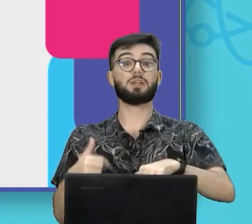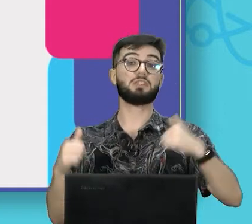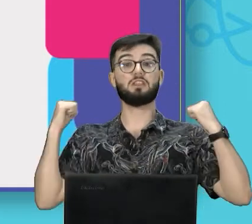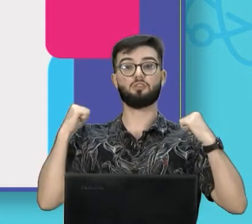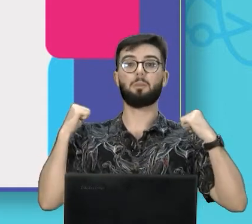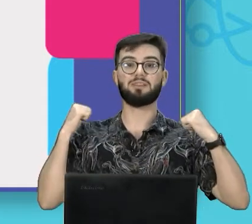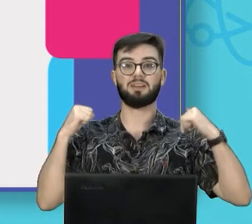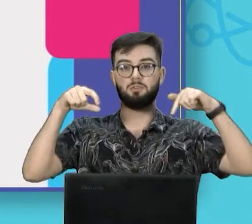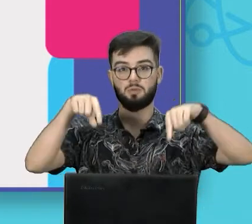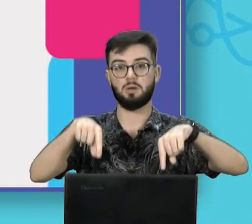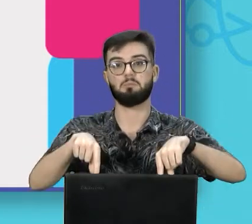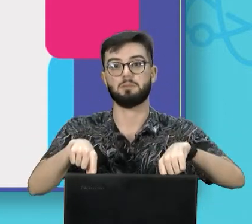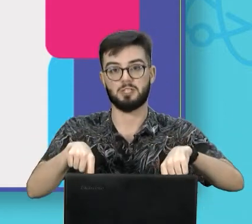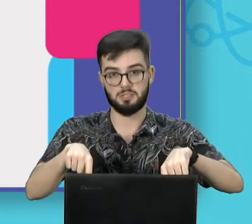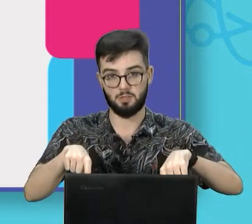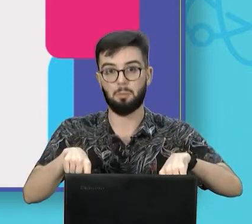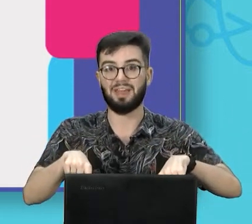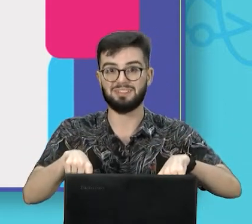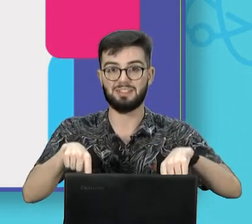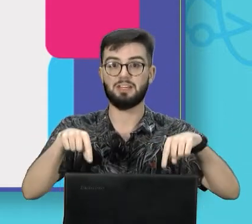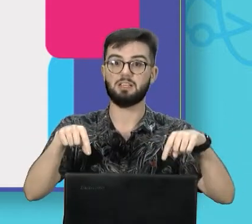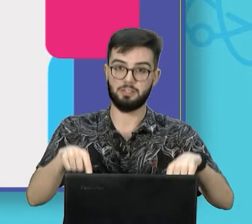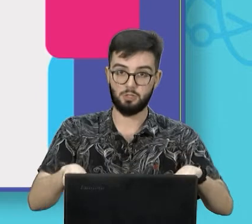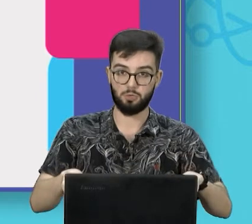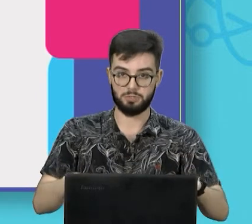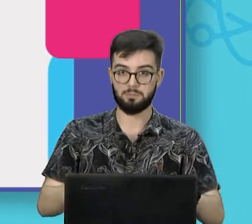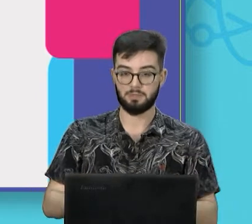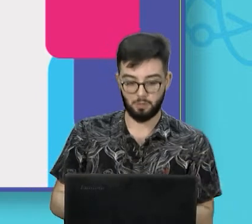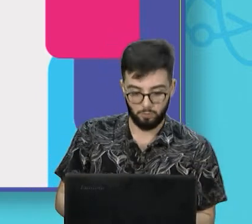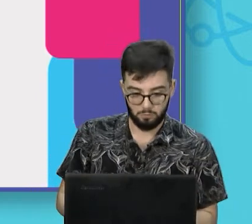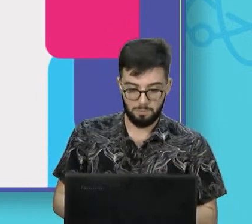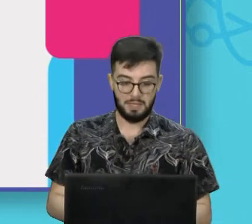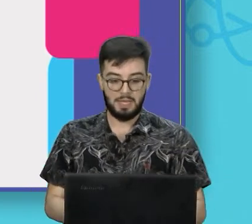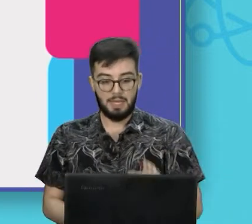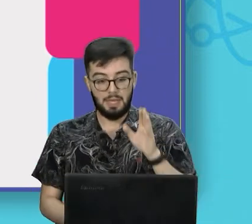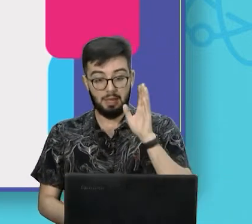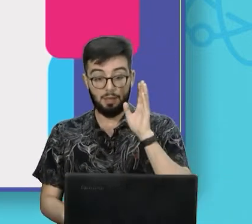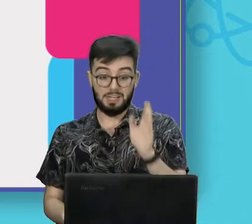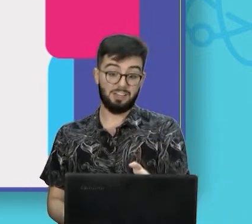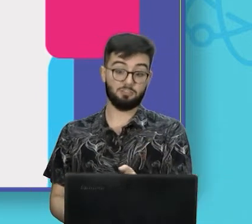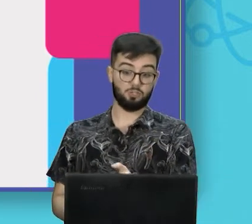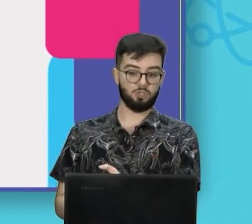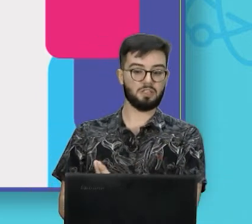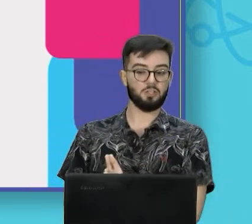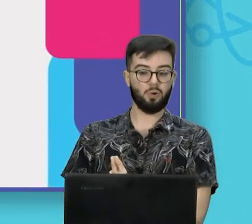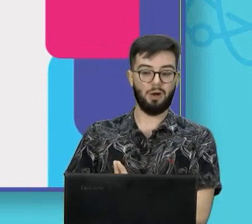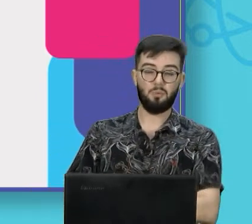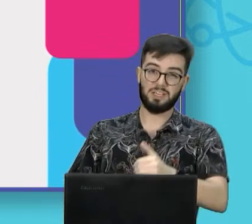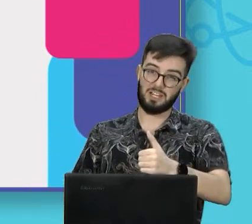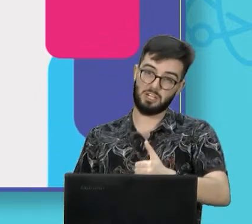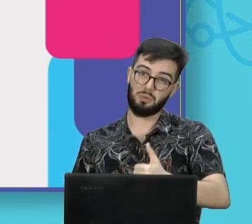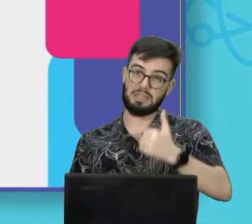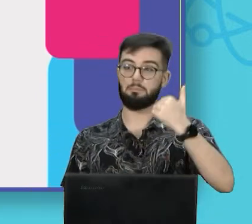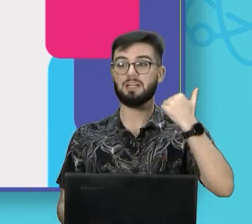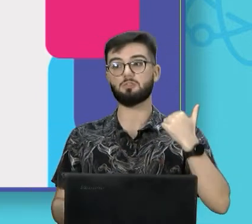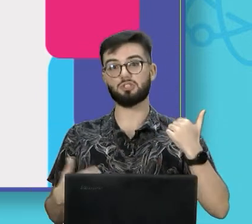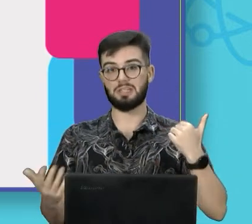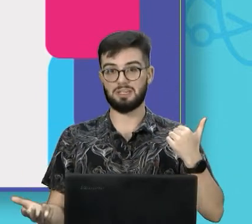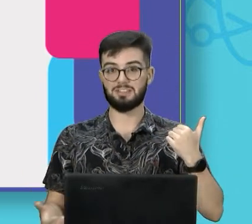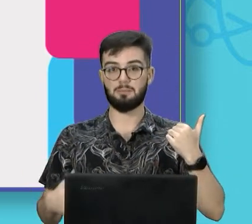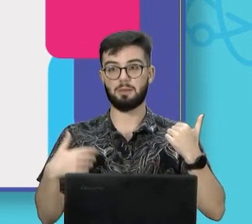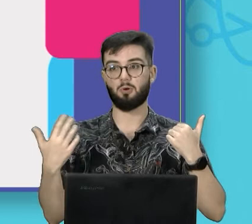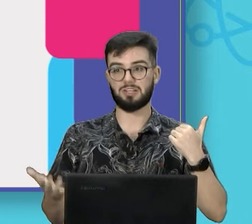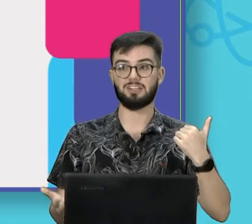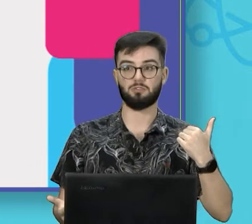fundamentais não pra gente ter só o passado é só entendeu o país de hoje tranquilo criação da Justiça Eleitoral que era já Uma